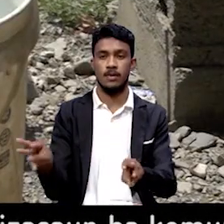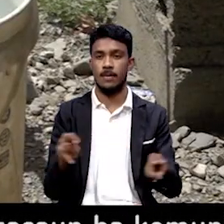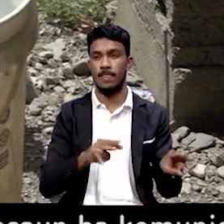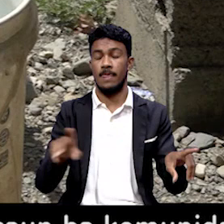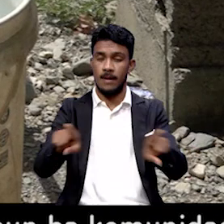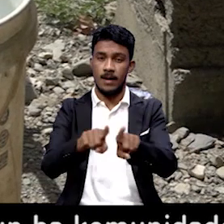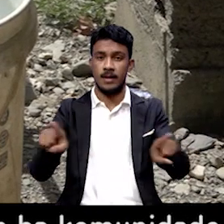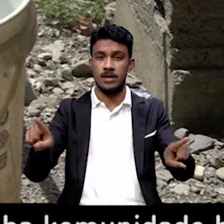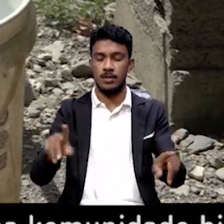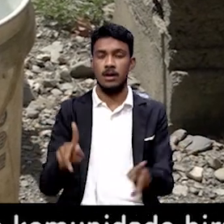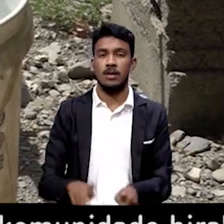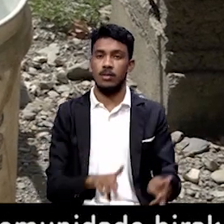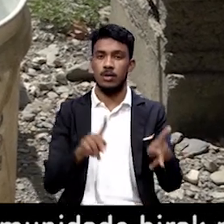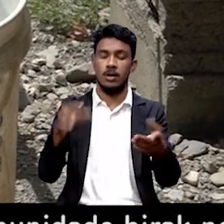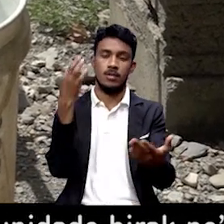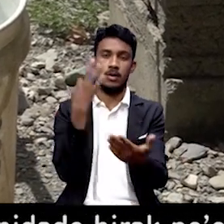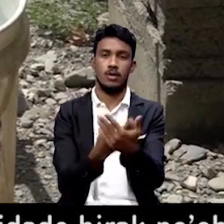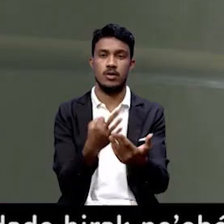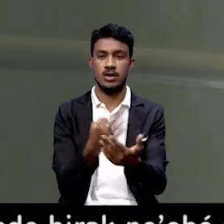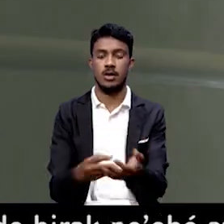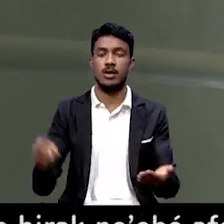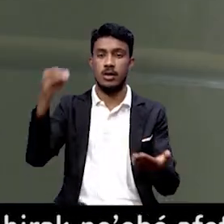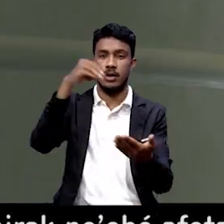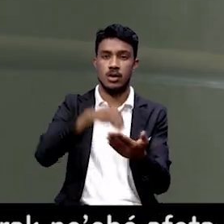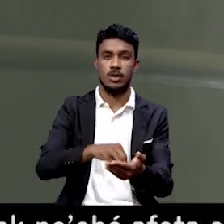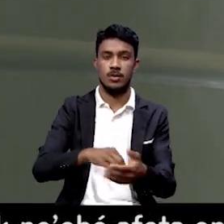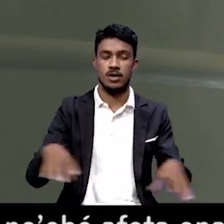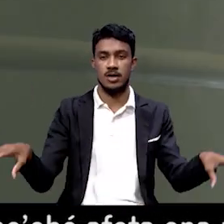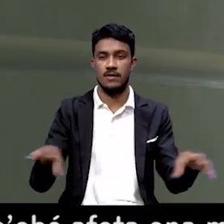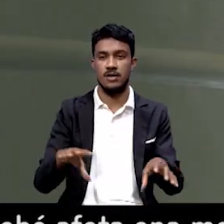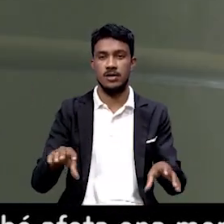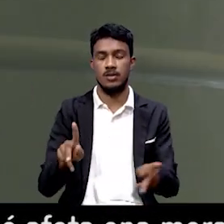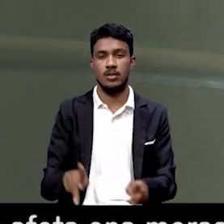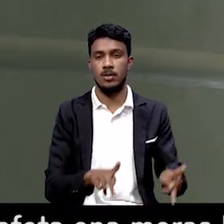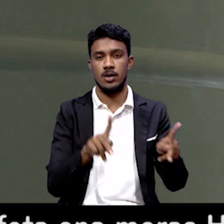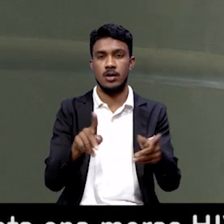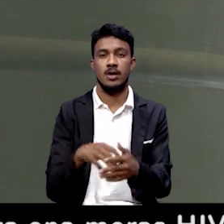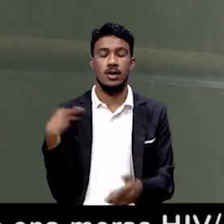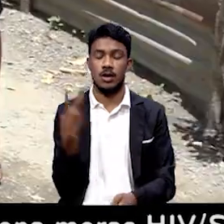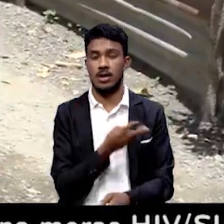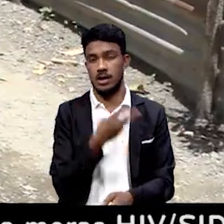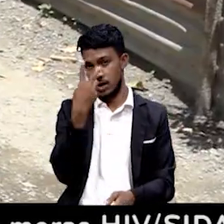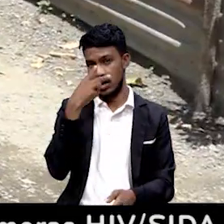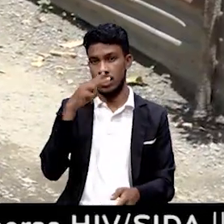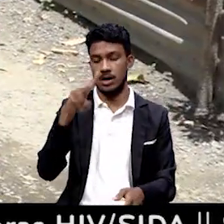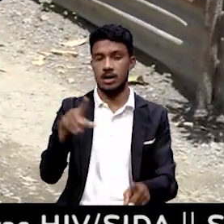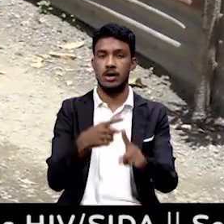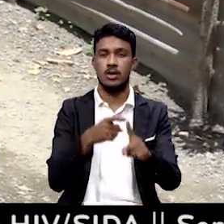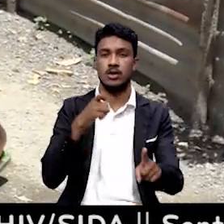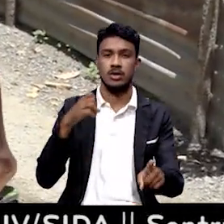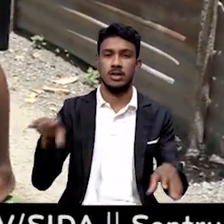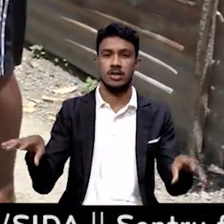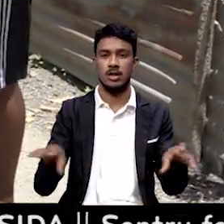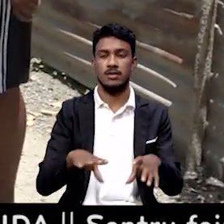pública ba ia orçamento nebe aloca ba empresa público. Se ita hare usi alokasaun sira katak